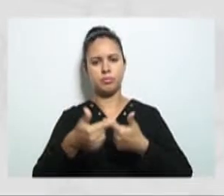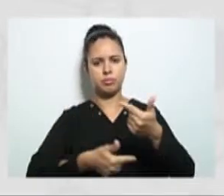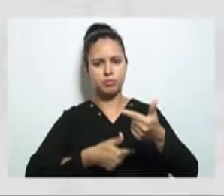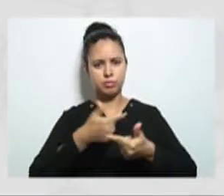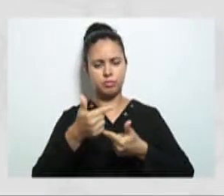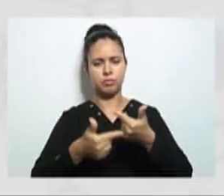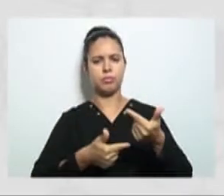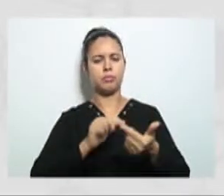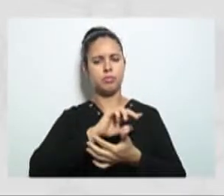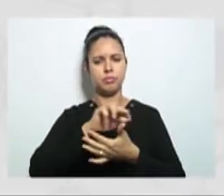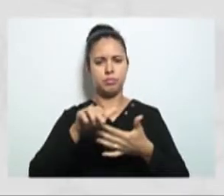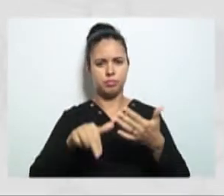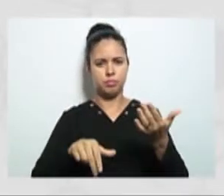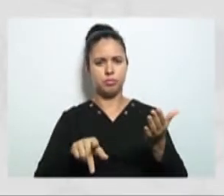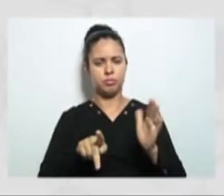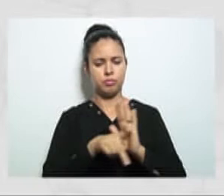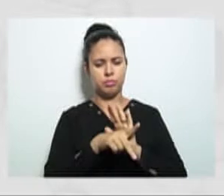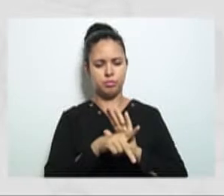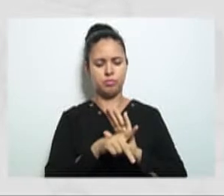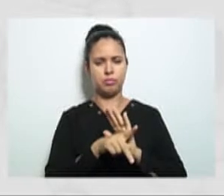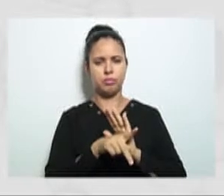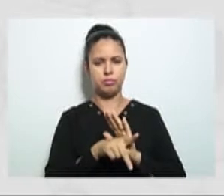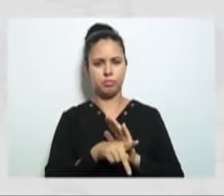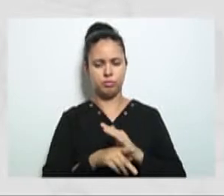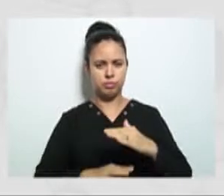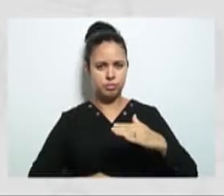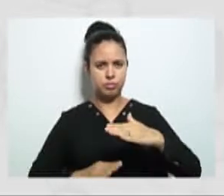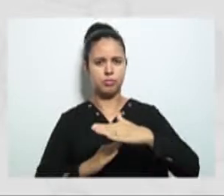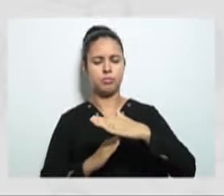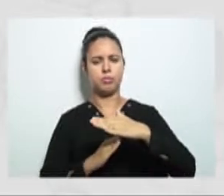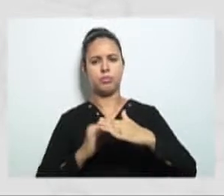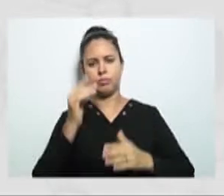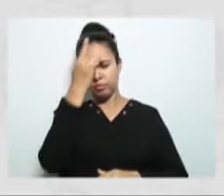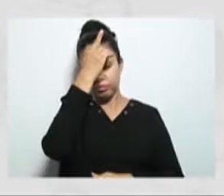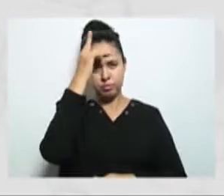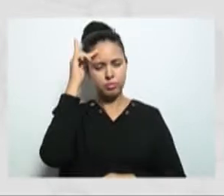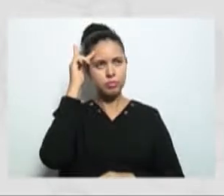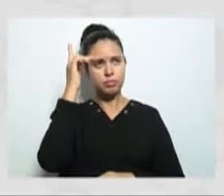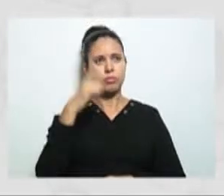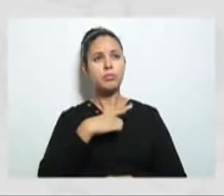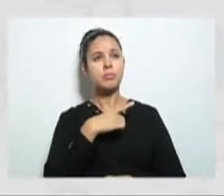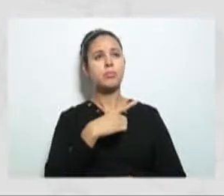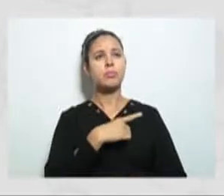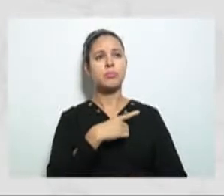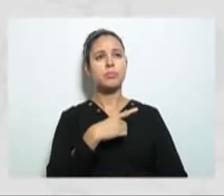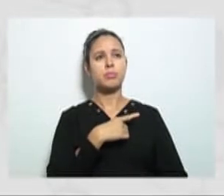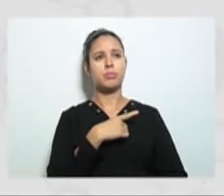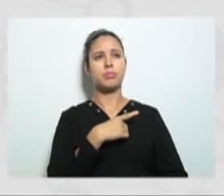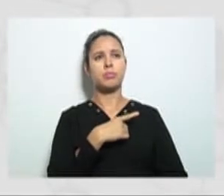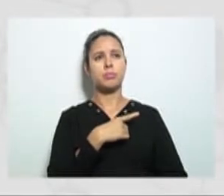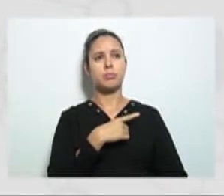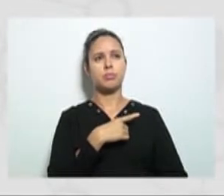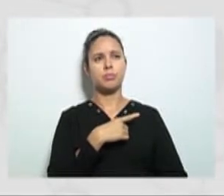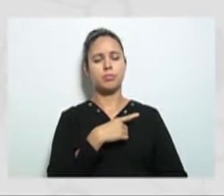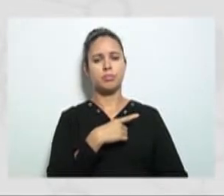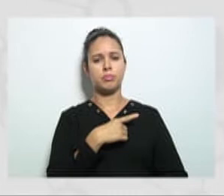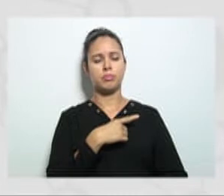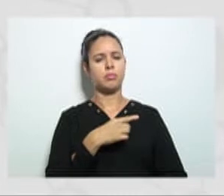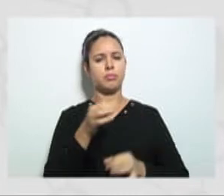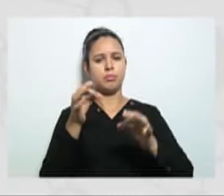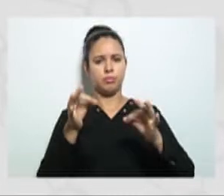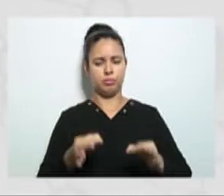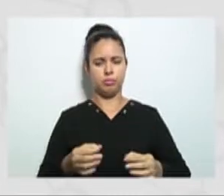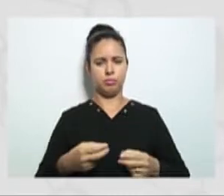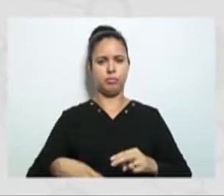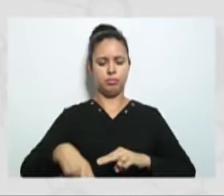com as limitações do homem, tá? E a gente tem essa figura aqui, ó. A gente tem uma forma correta para poder estar utilizando